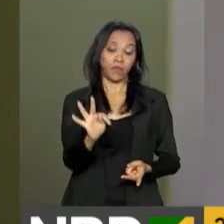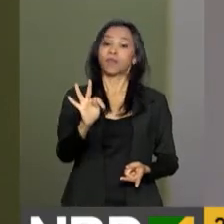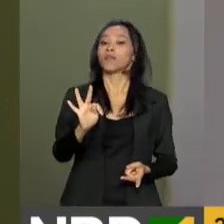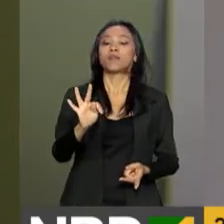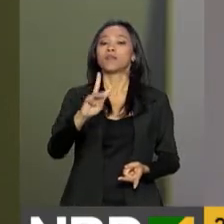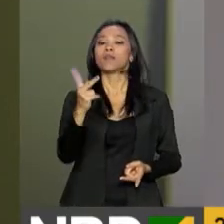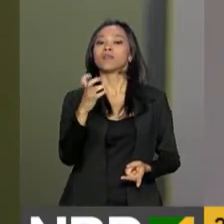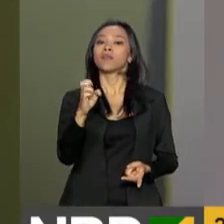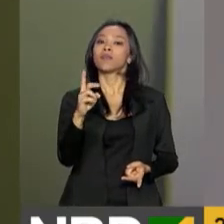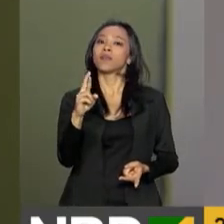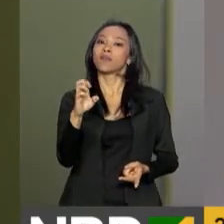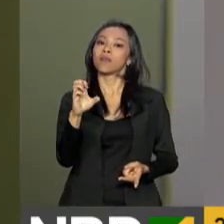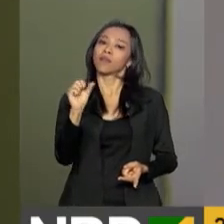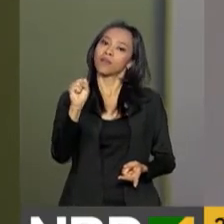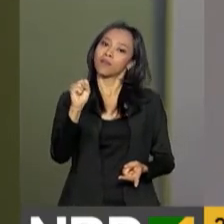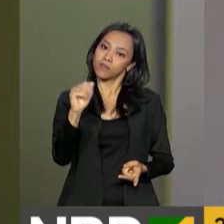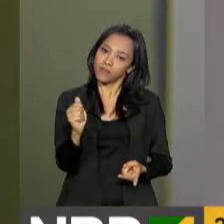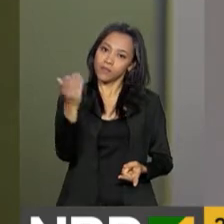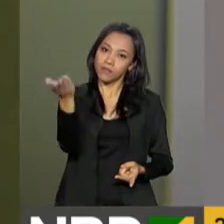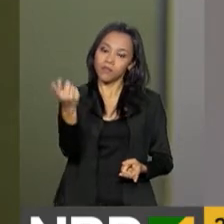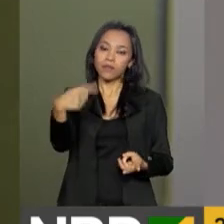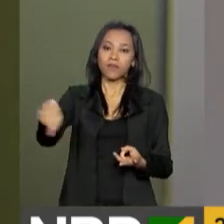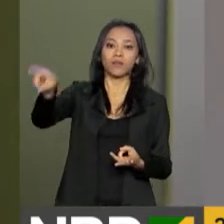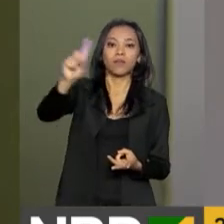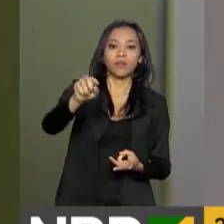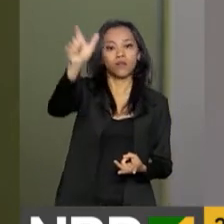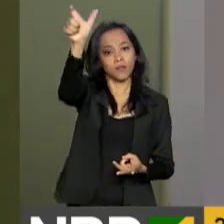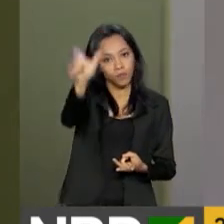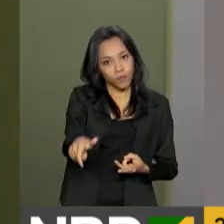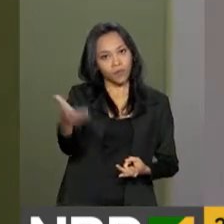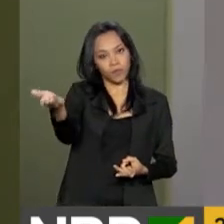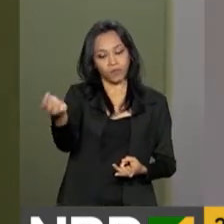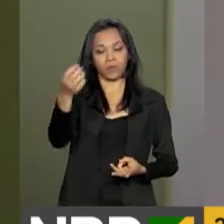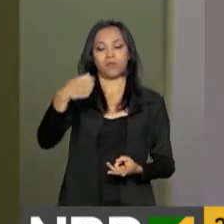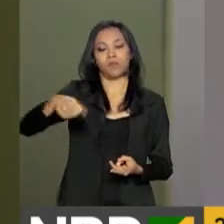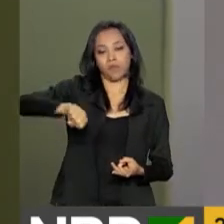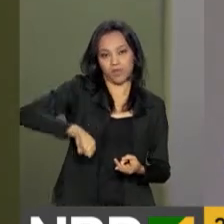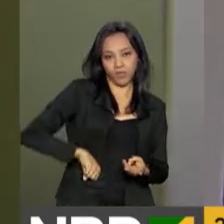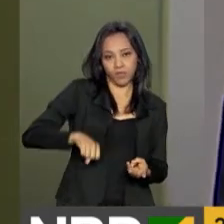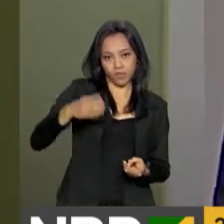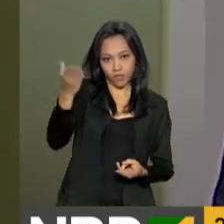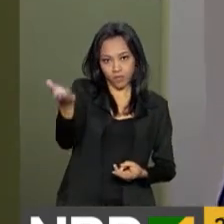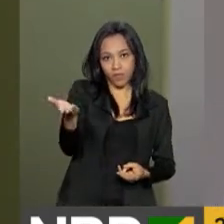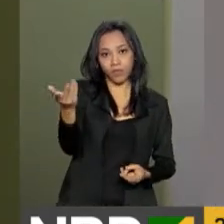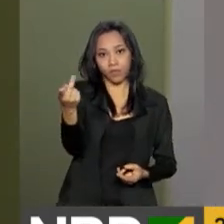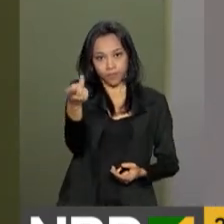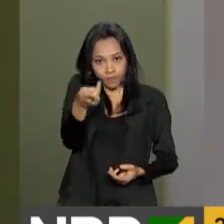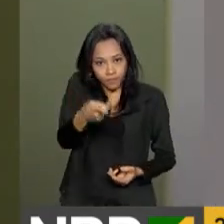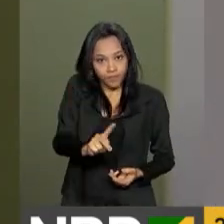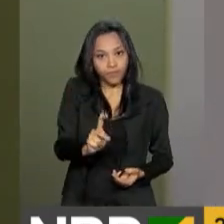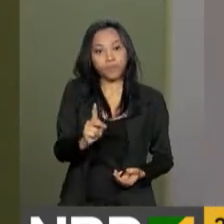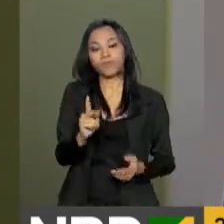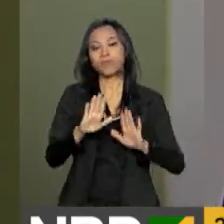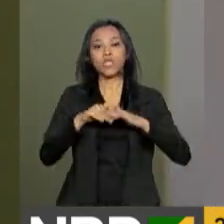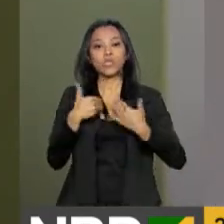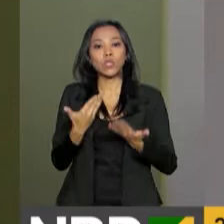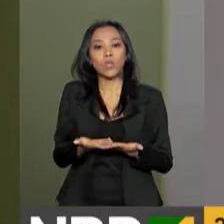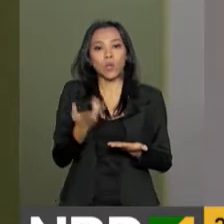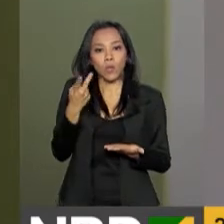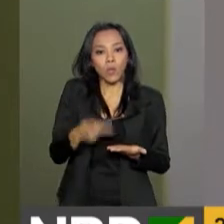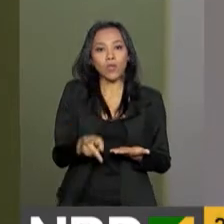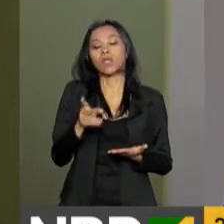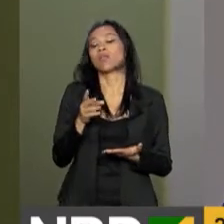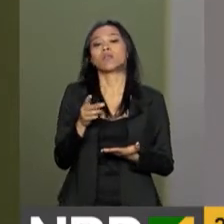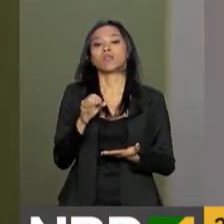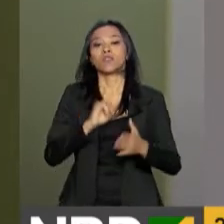turma o senhor embaixador josé estabilizar o diretor do instituto rio branco a senhora sarah